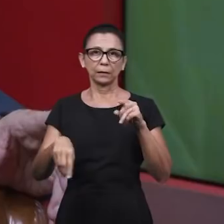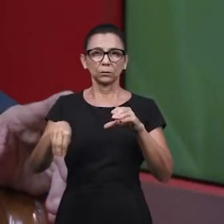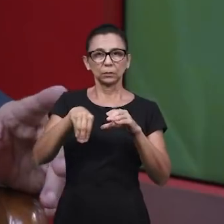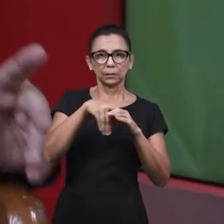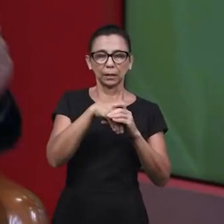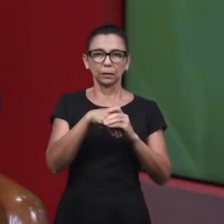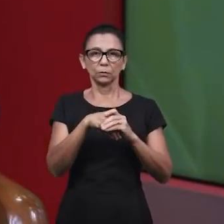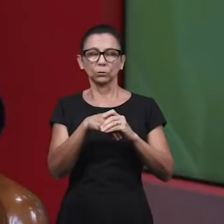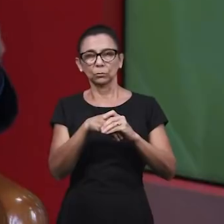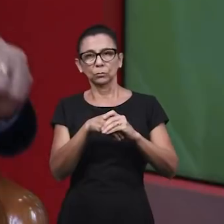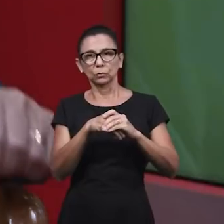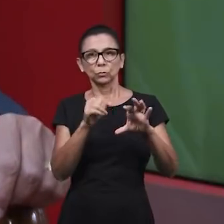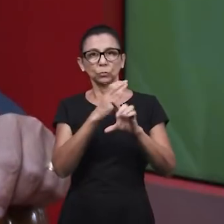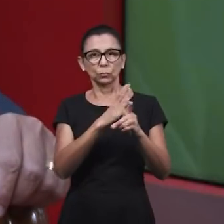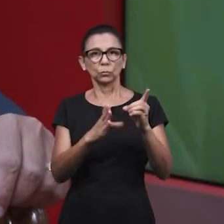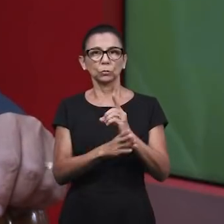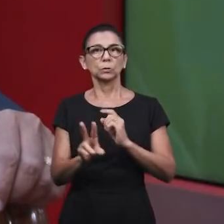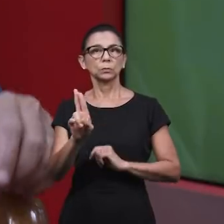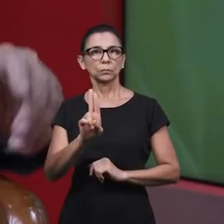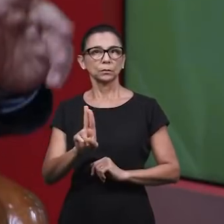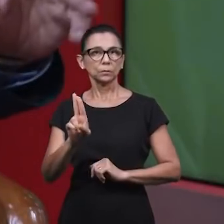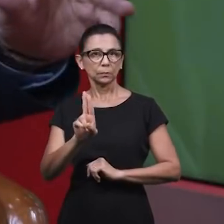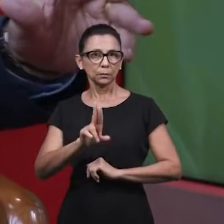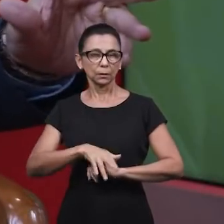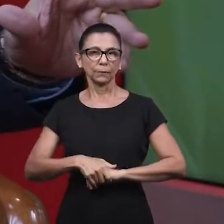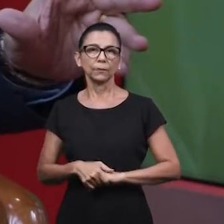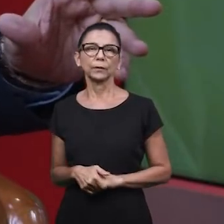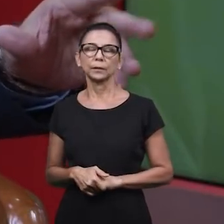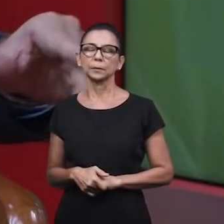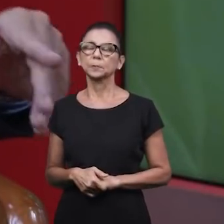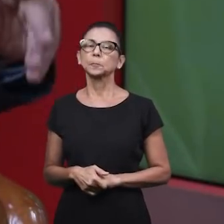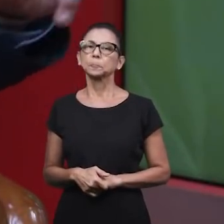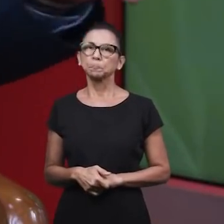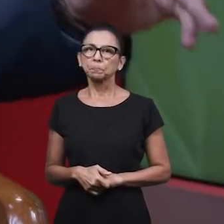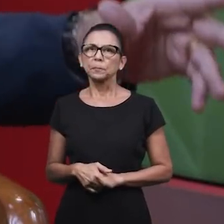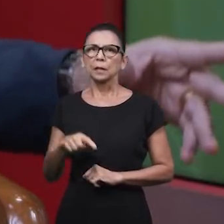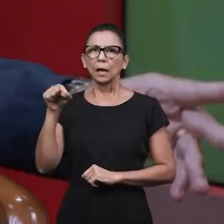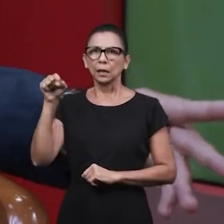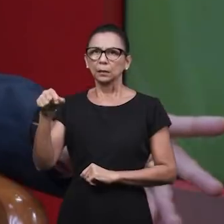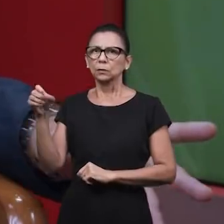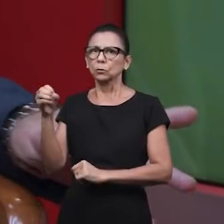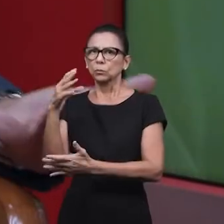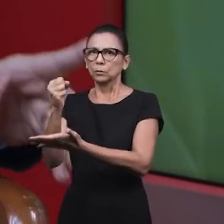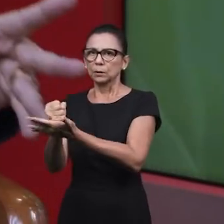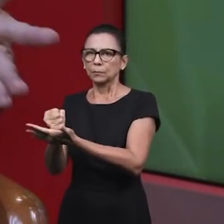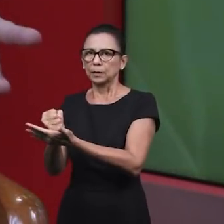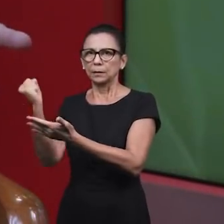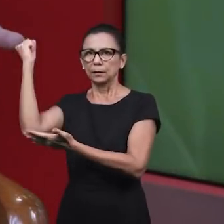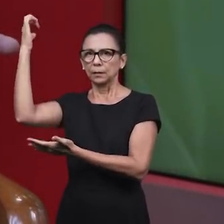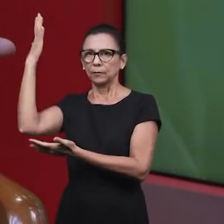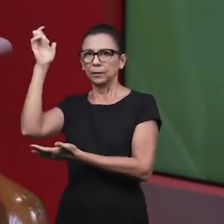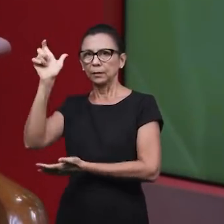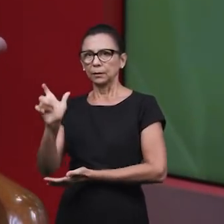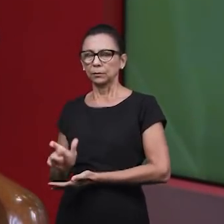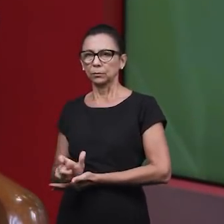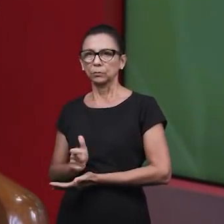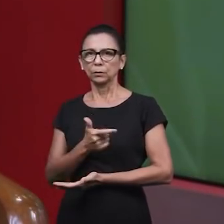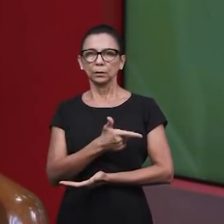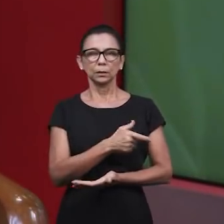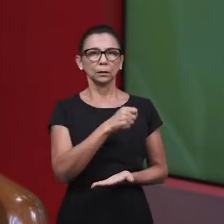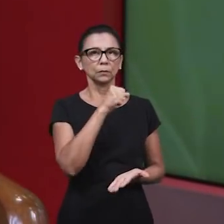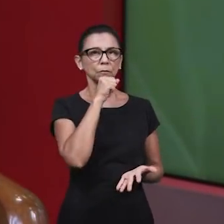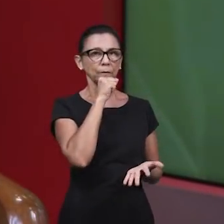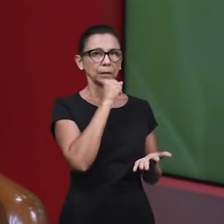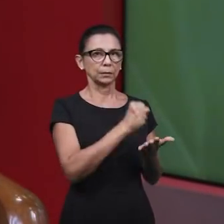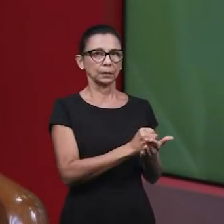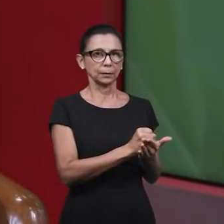Senhor Jesus está revelado, mas no Velho Testamento ele está profetizado. Então a preocupação de Deus em que